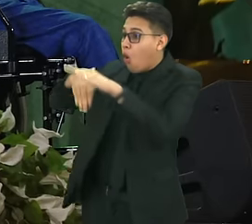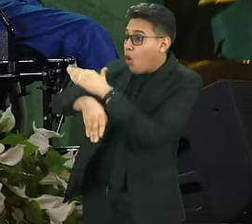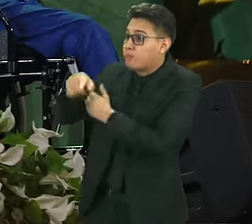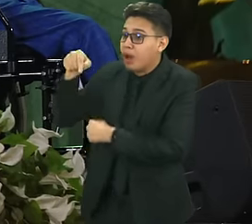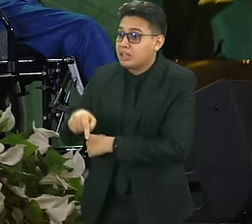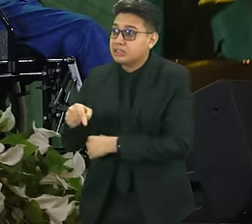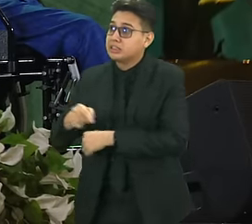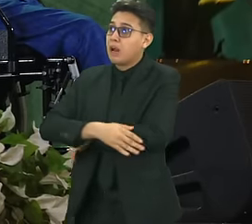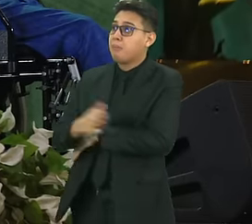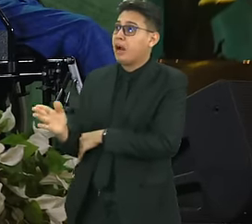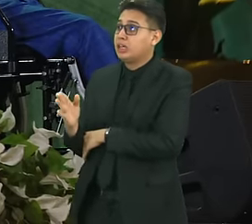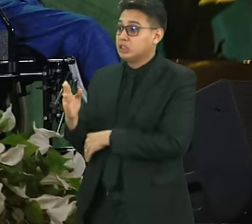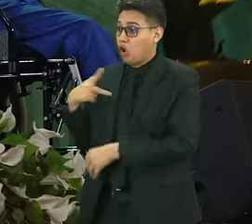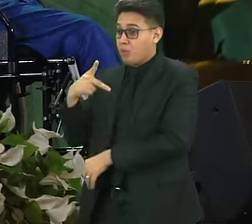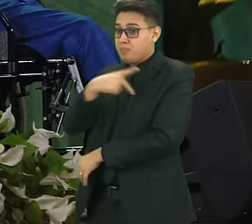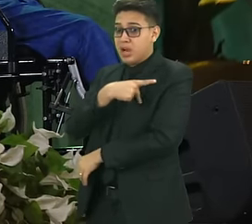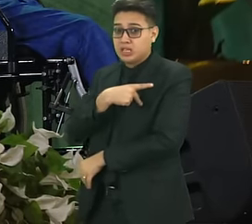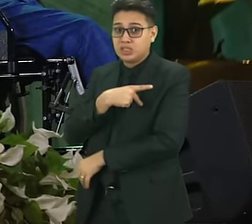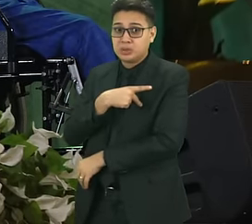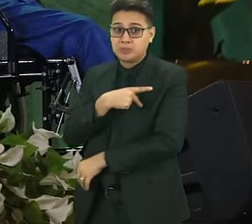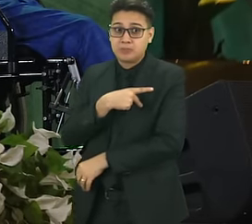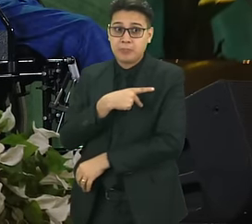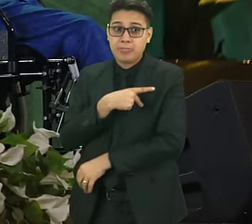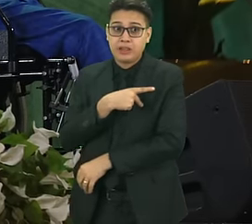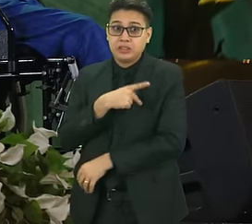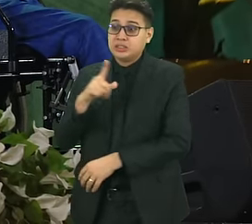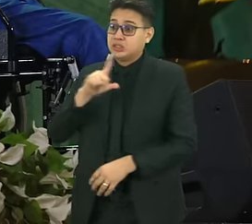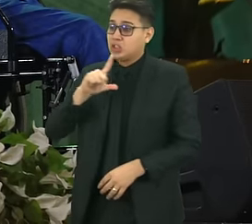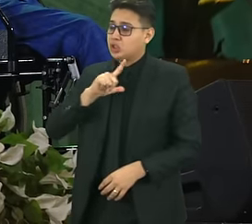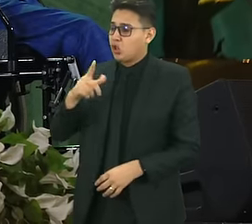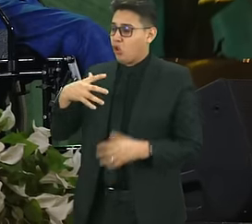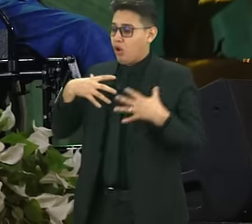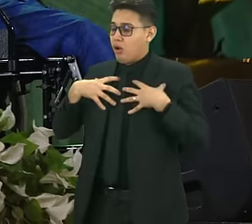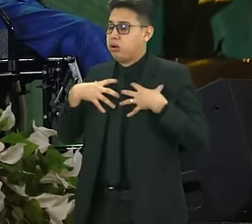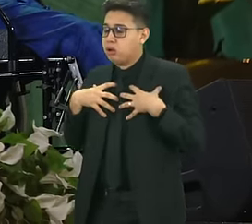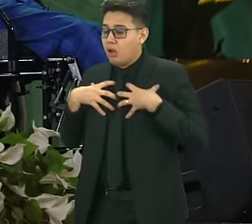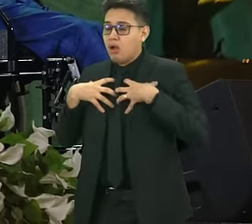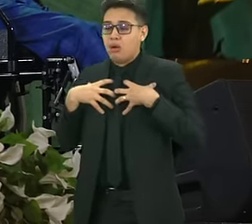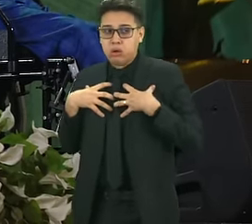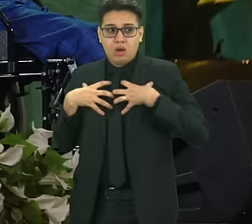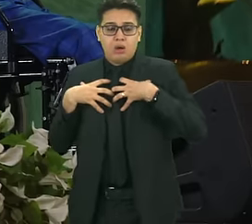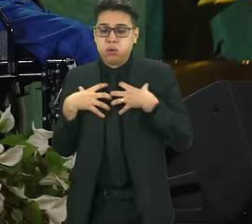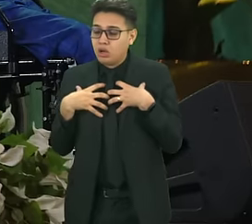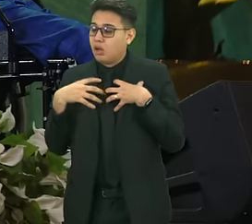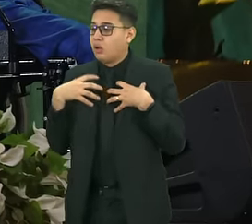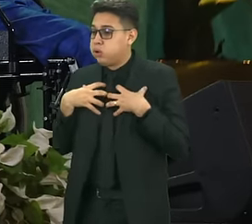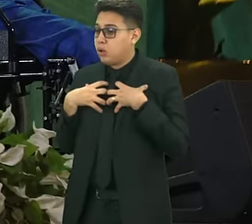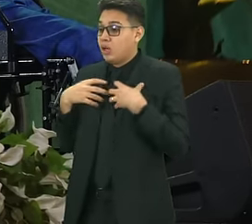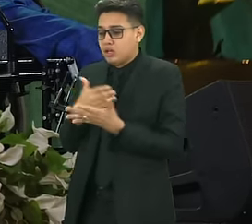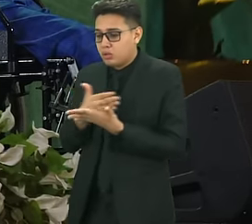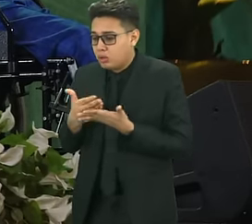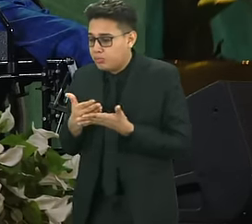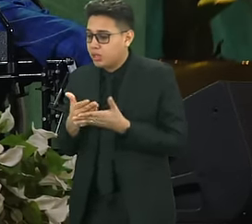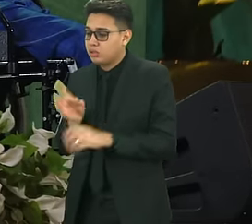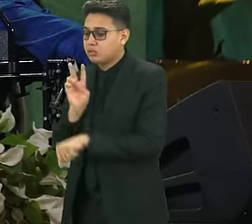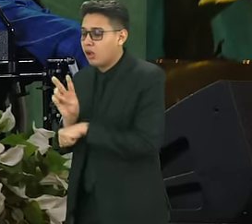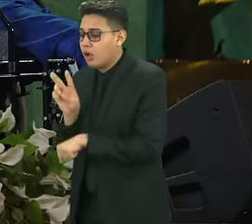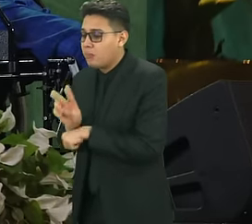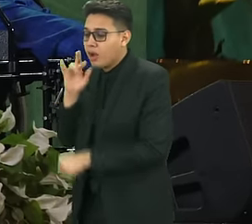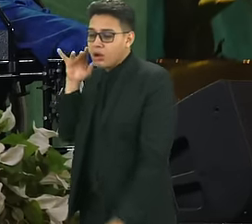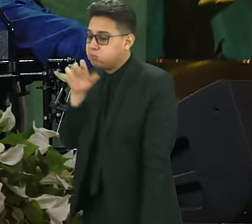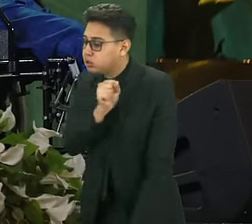constatam que o pastor estava tendo uma broncoaspiração. Inicia-se ali os procedimentos padrões, ele